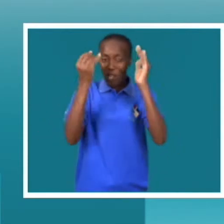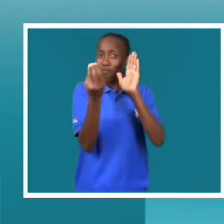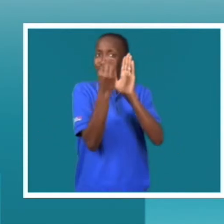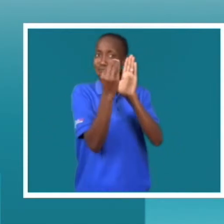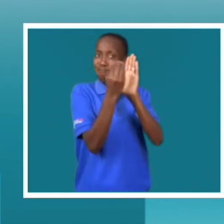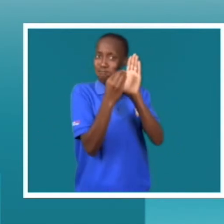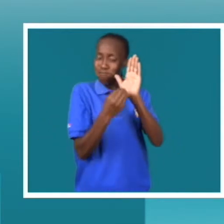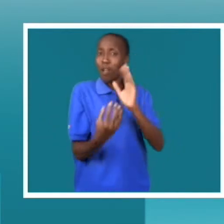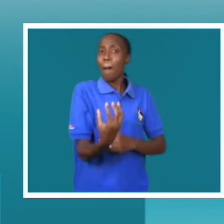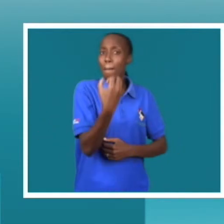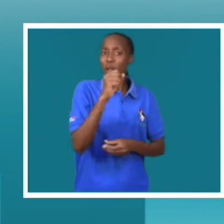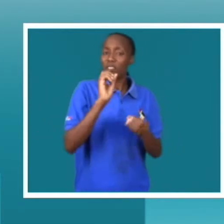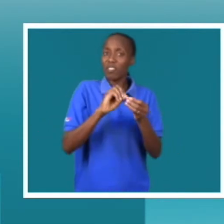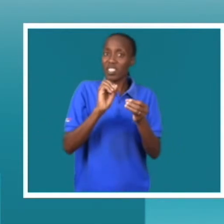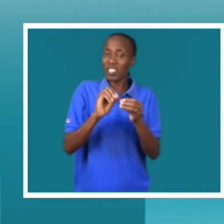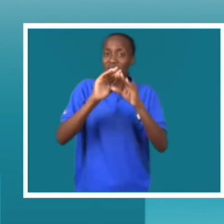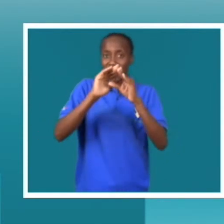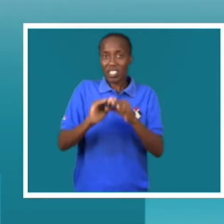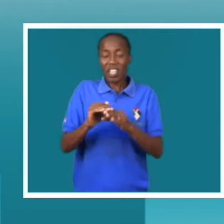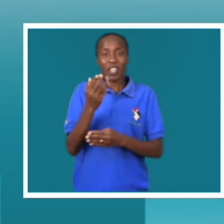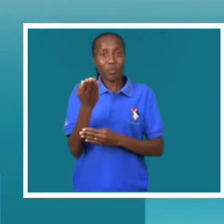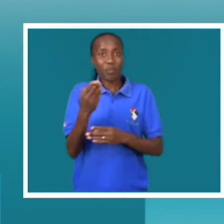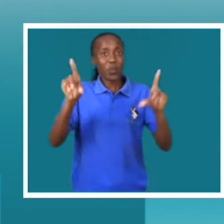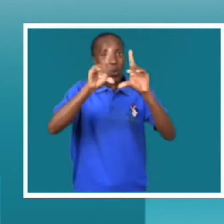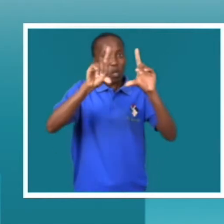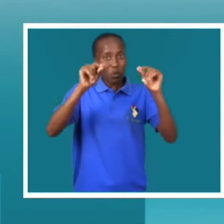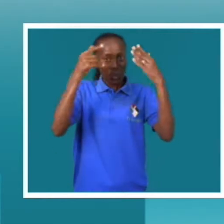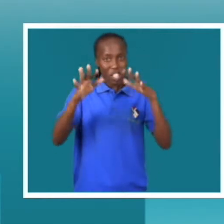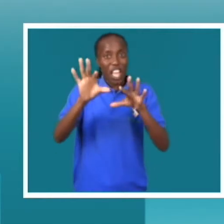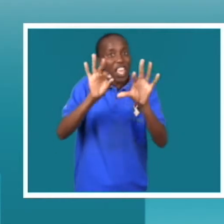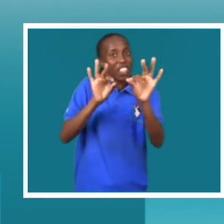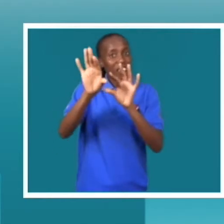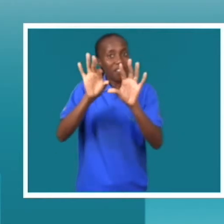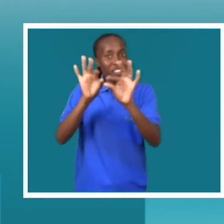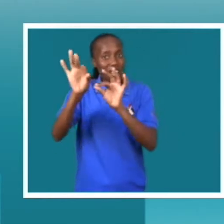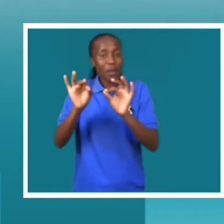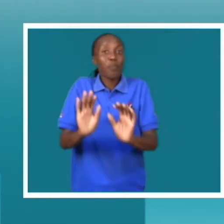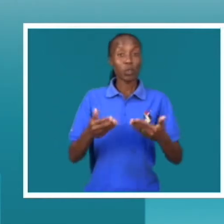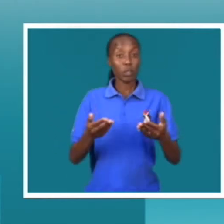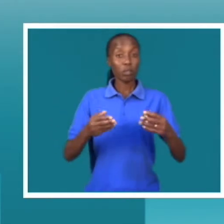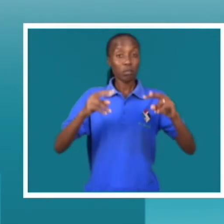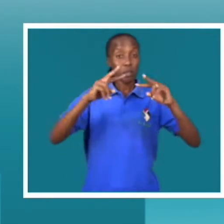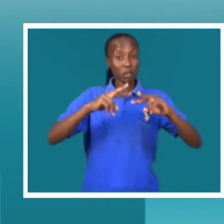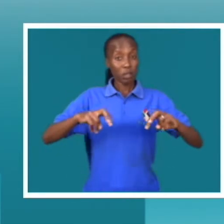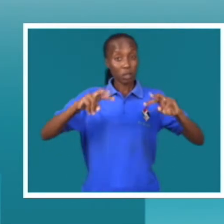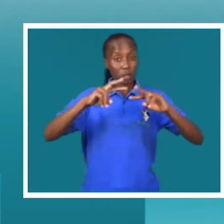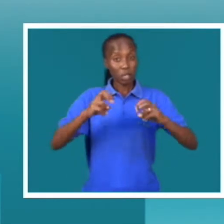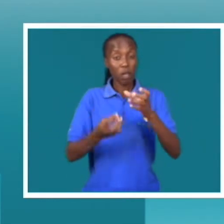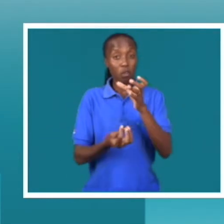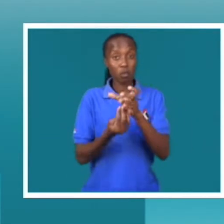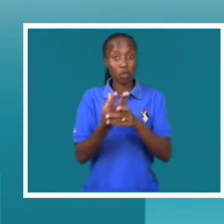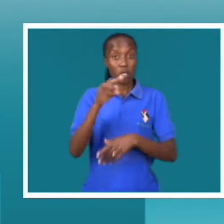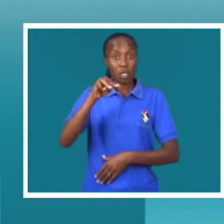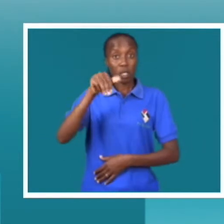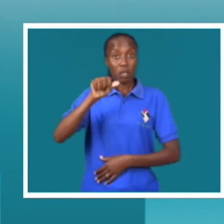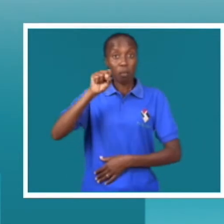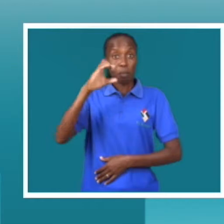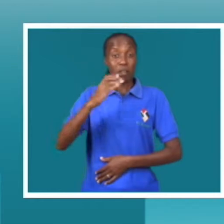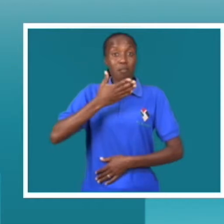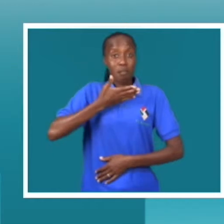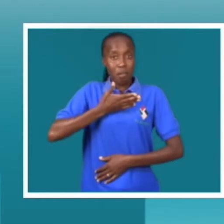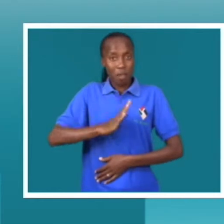também vão ao encontro dos aspectos identificados. Com este estudo, a Fundação